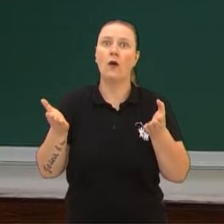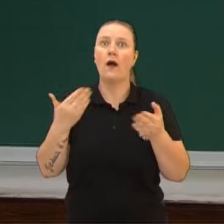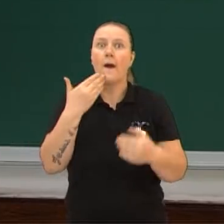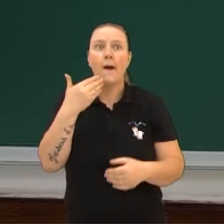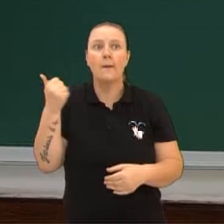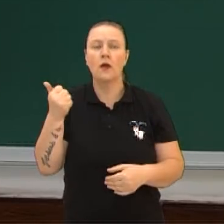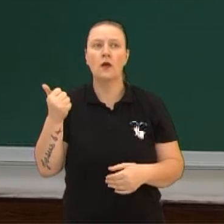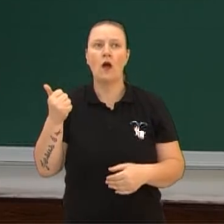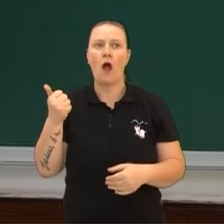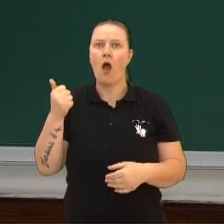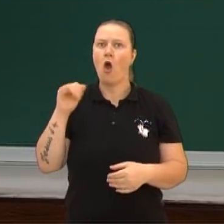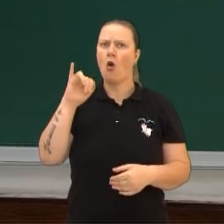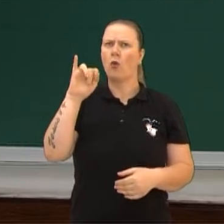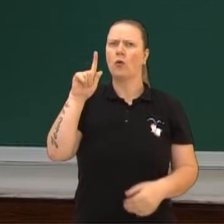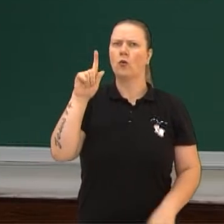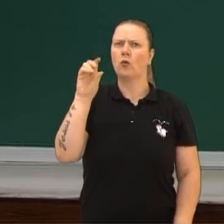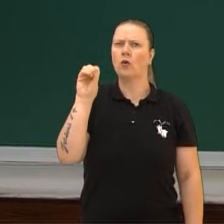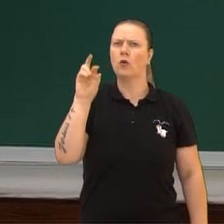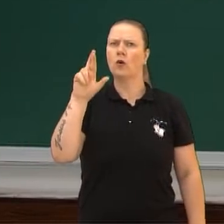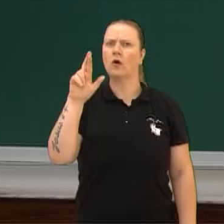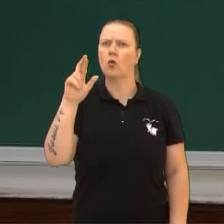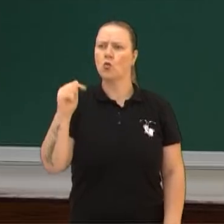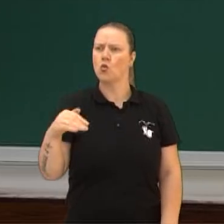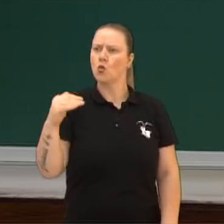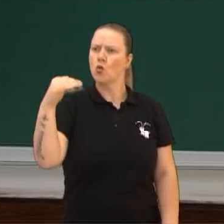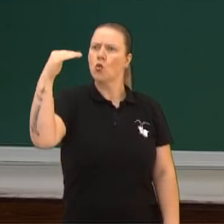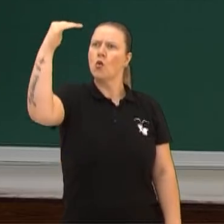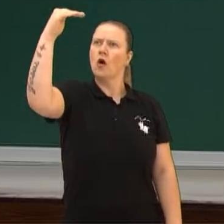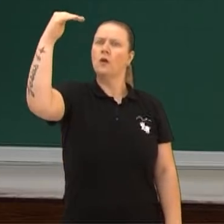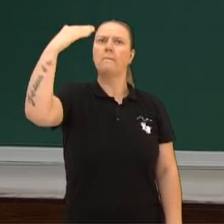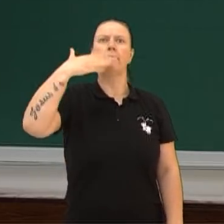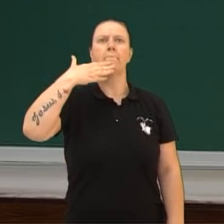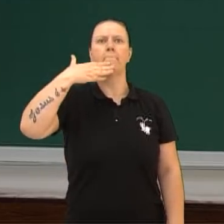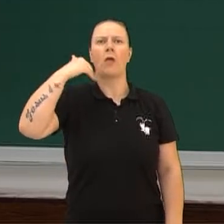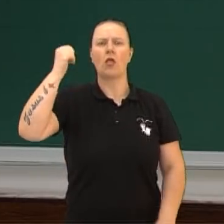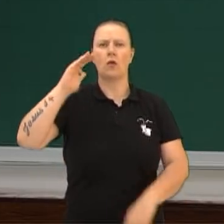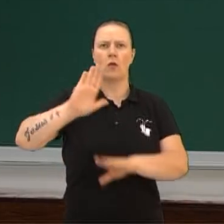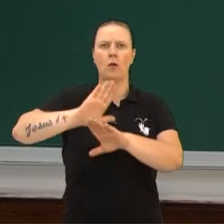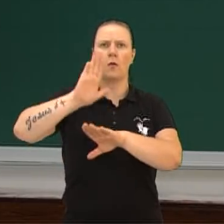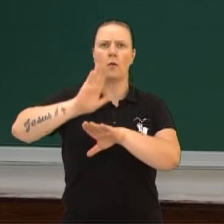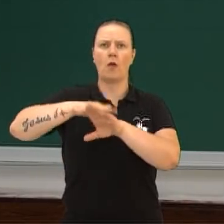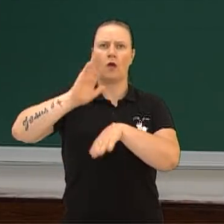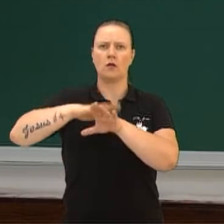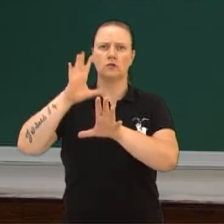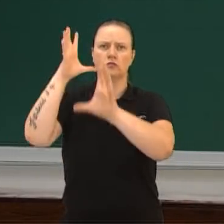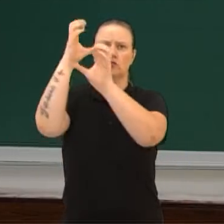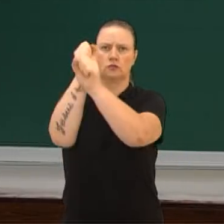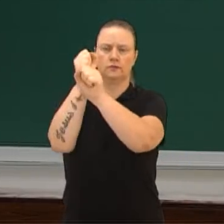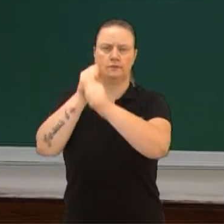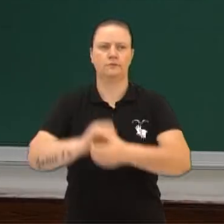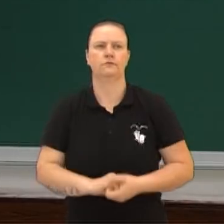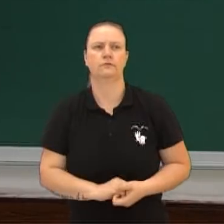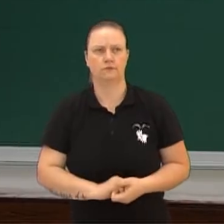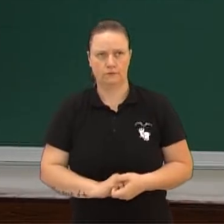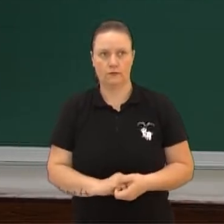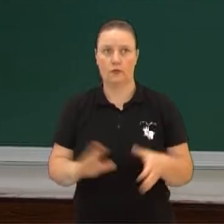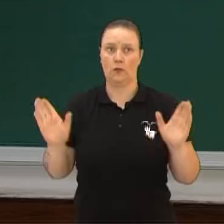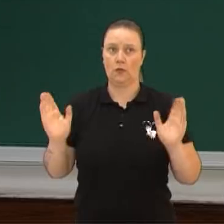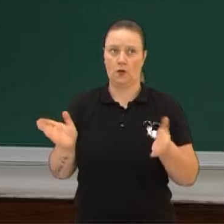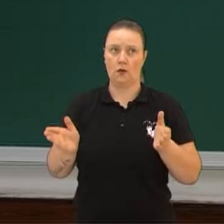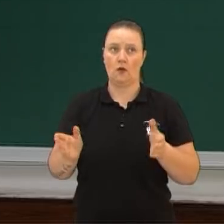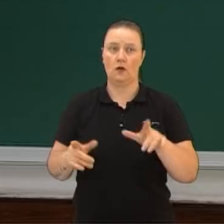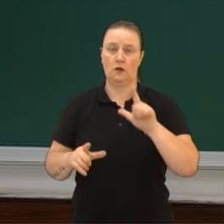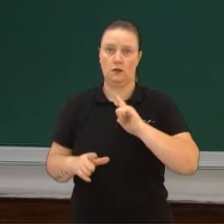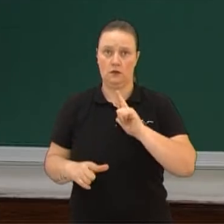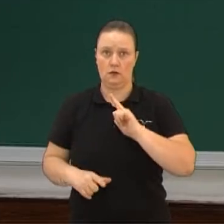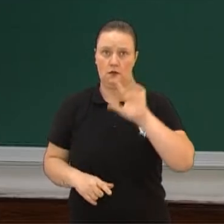maior, né? O Igor acertou mais, tá bom? Então, né, comparando, olha só visualmente, eu tenho aqui a tabela e tenho